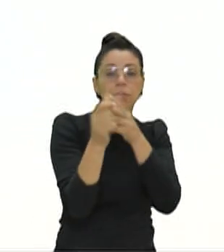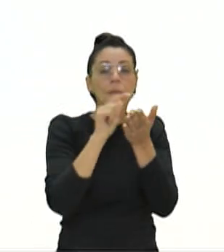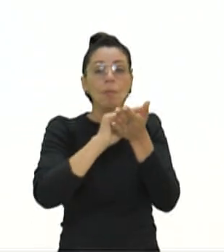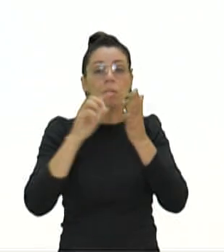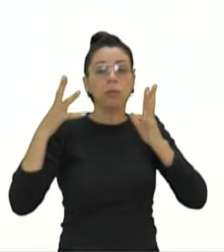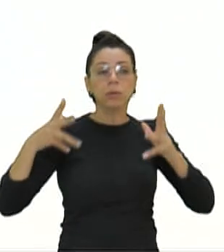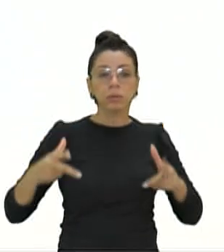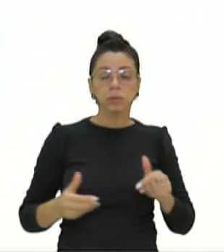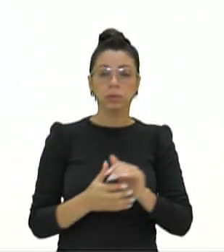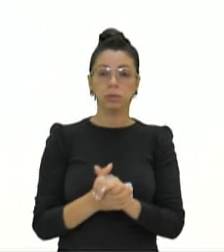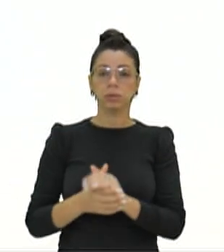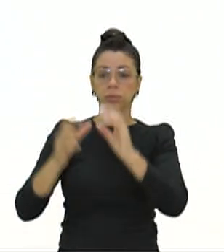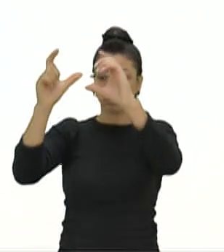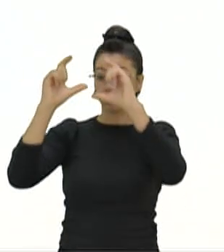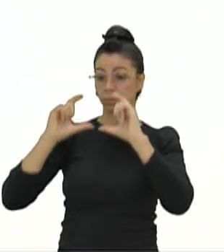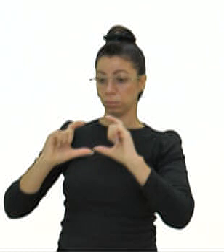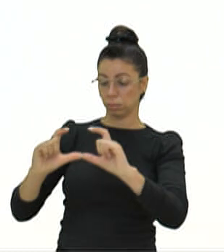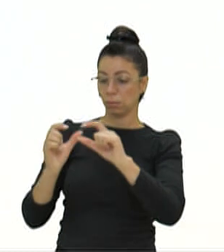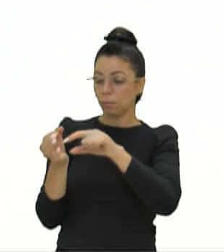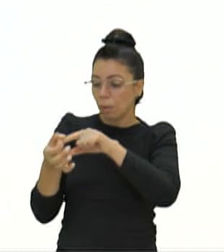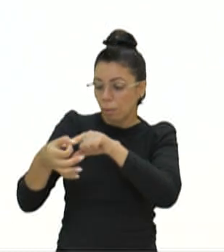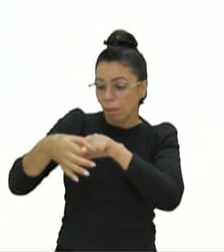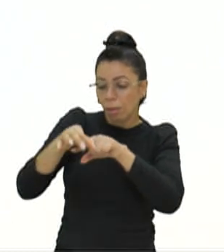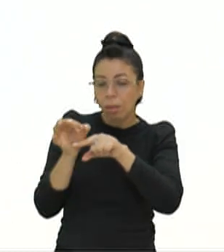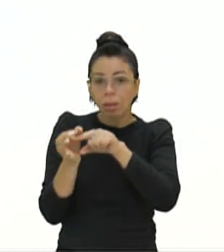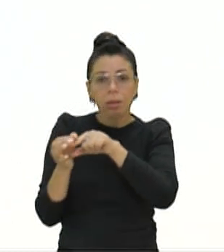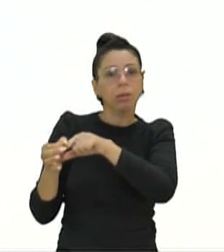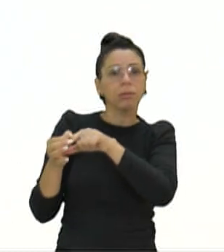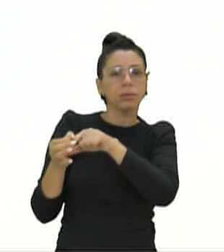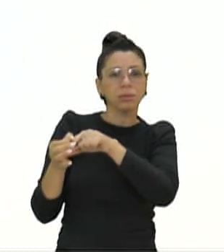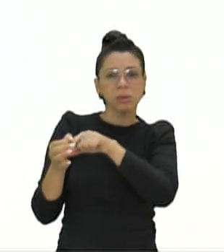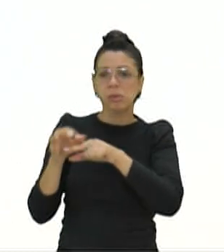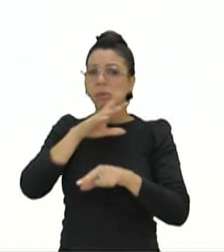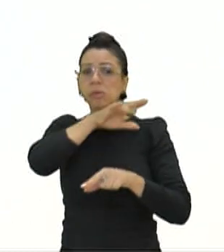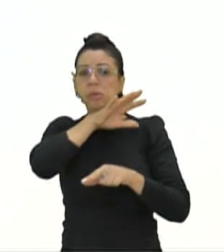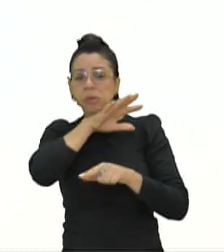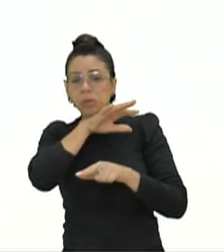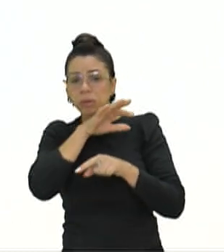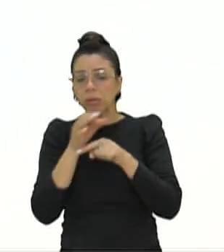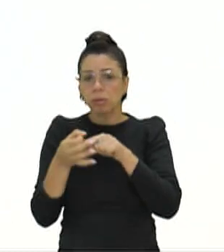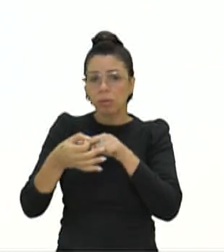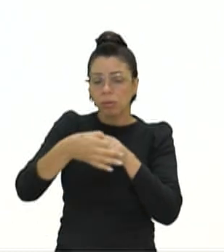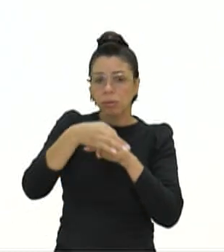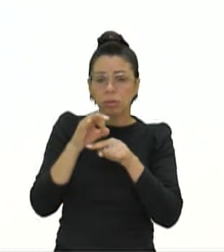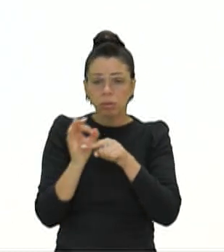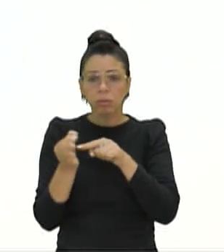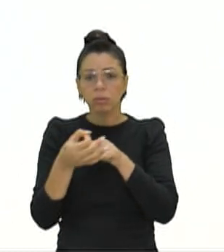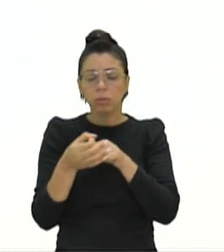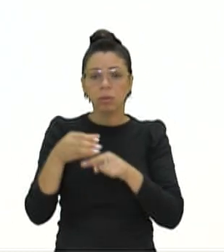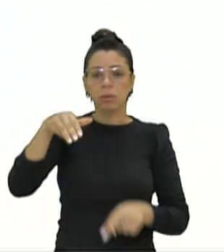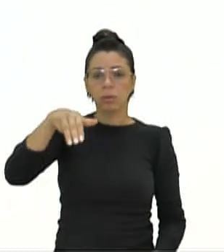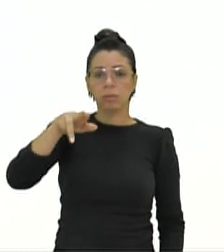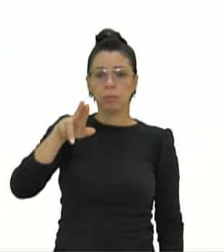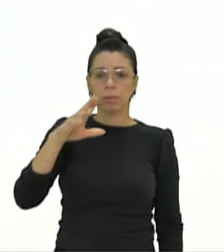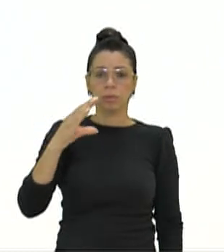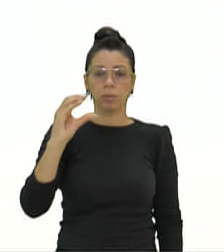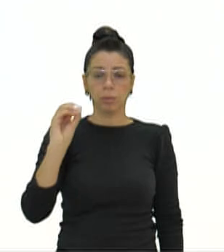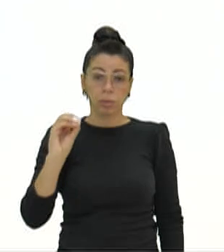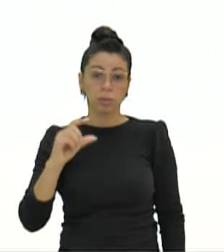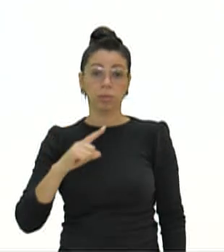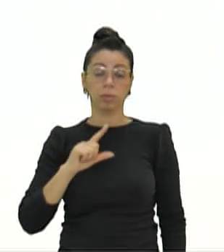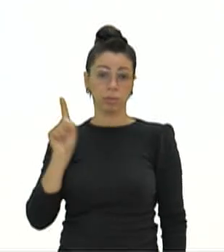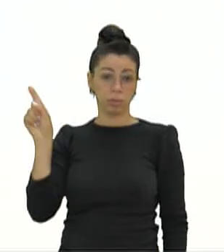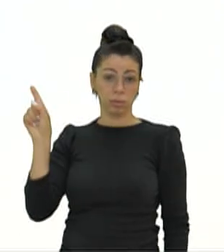alvéolo de uma pessoa com pneumonia. Ele fica todo entupido, todo carregado de secreção, de muco, né? E isso